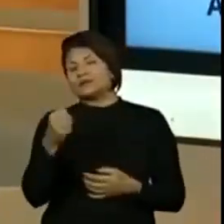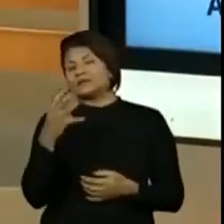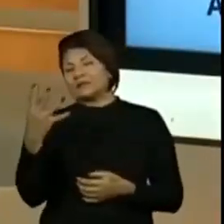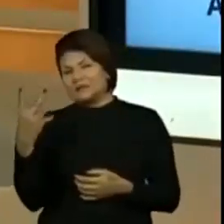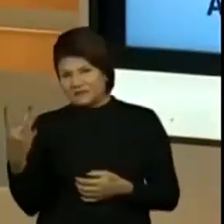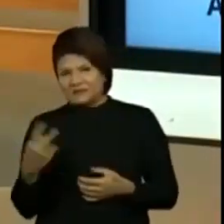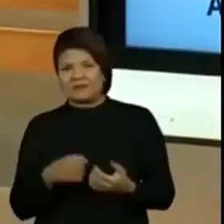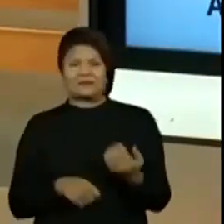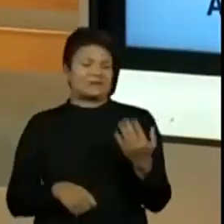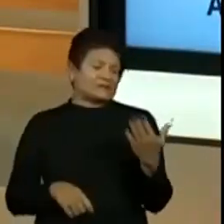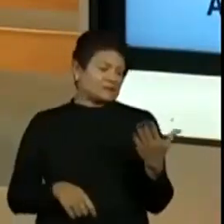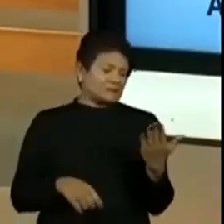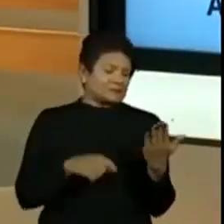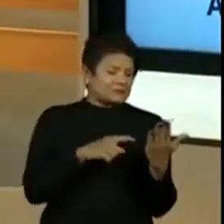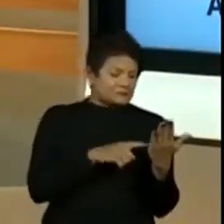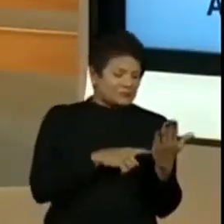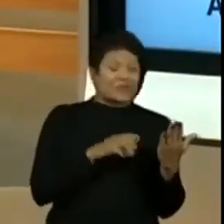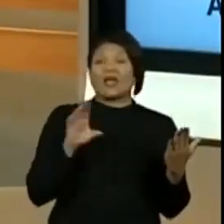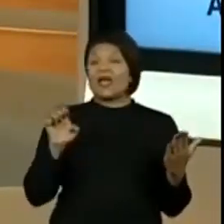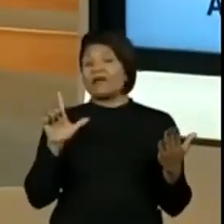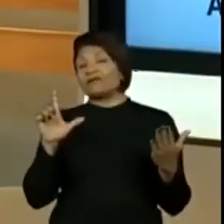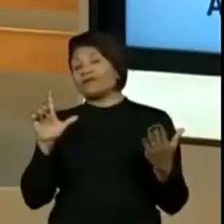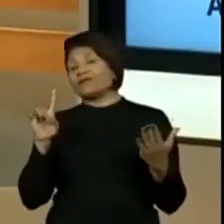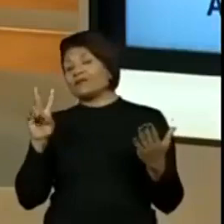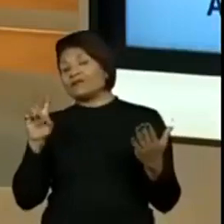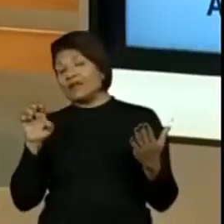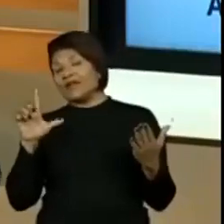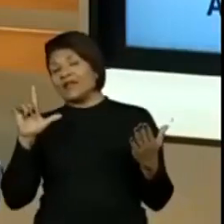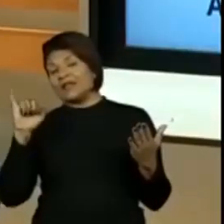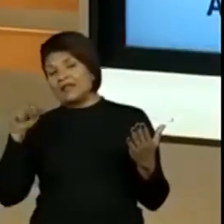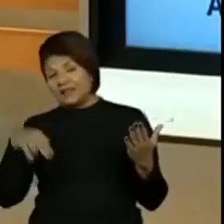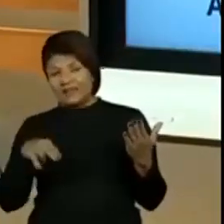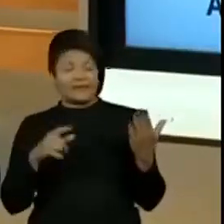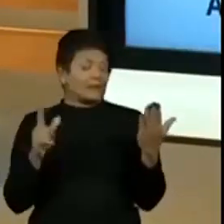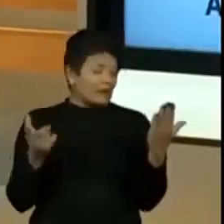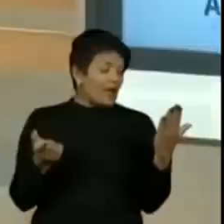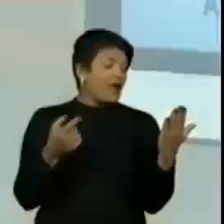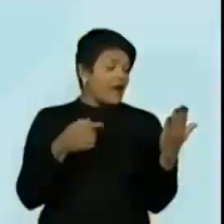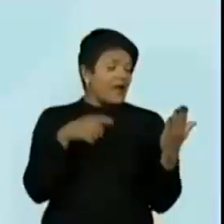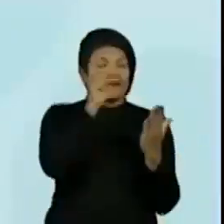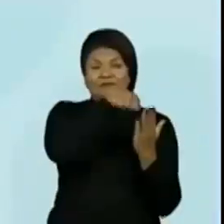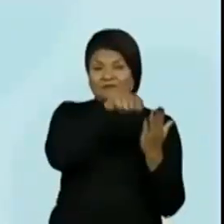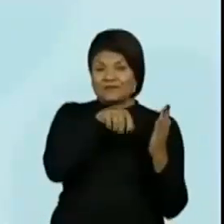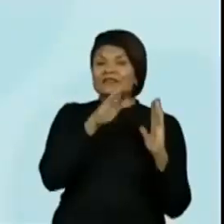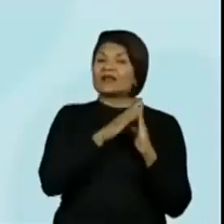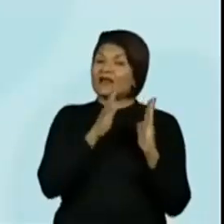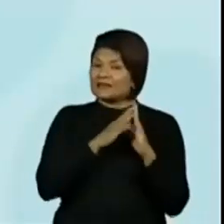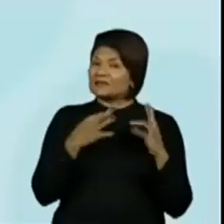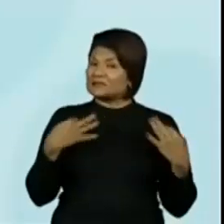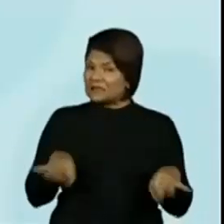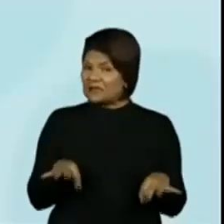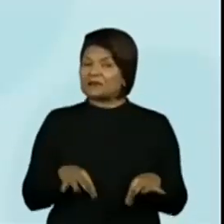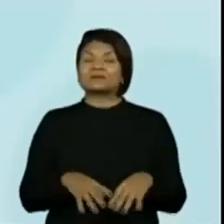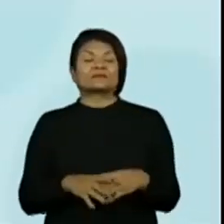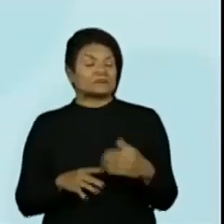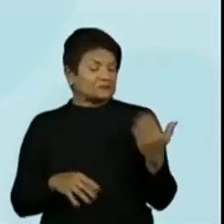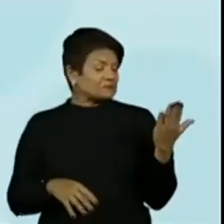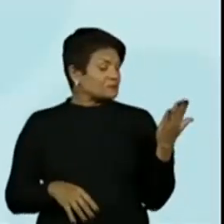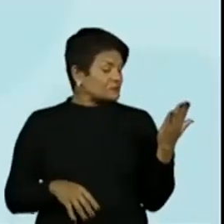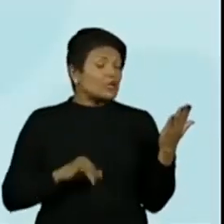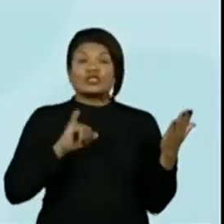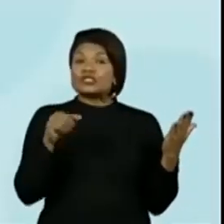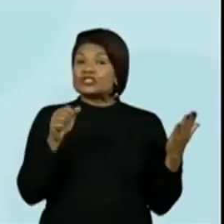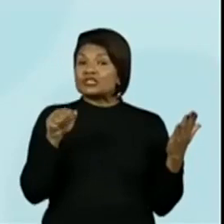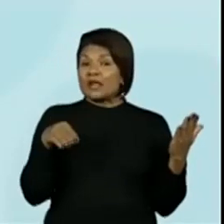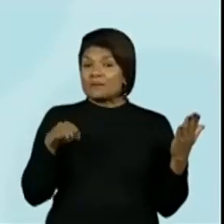1842. A Evelyn está dizendo que fez em casa e acertou tudo. Olha lá, a